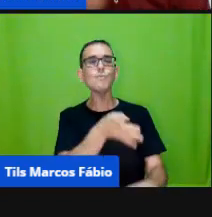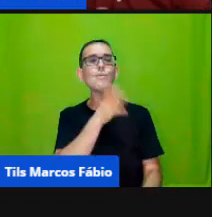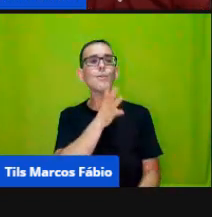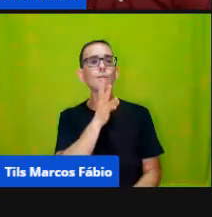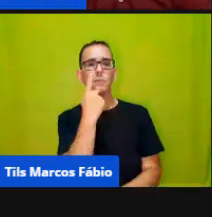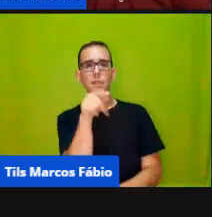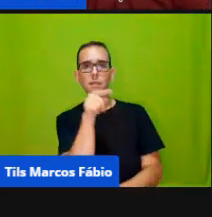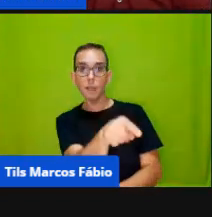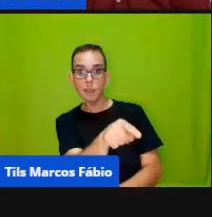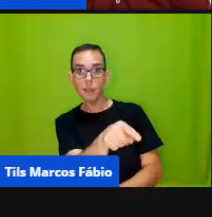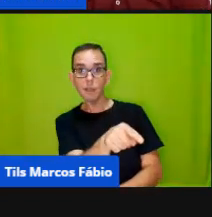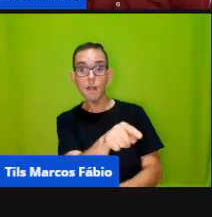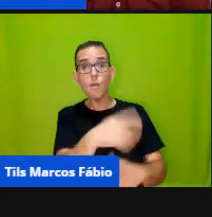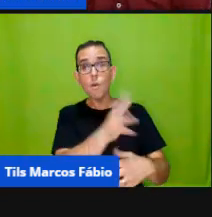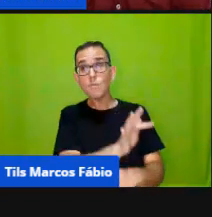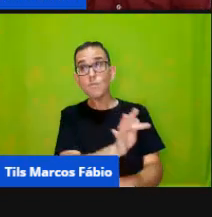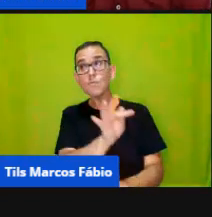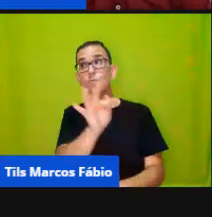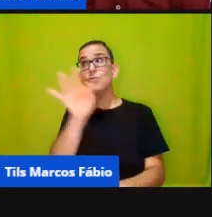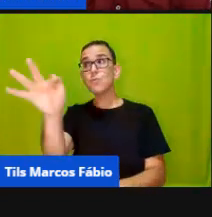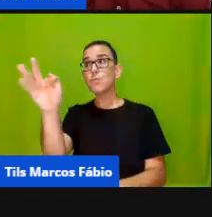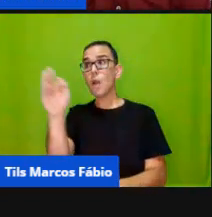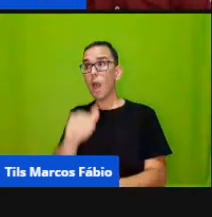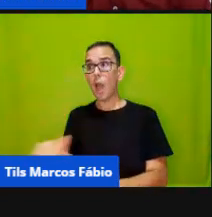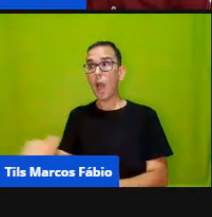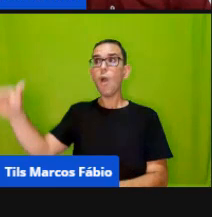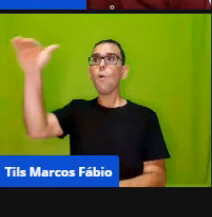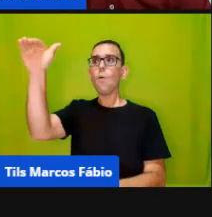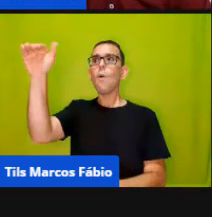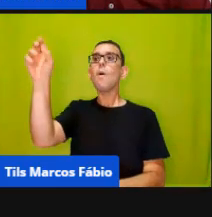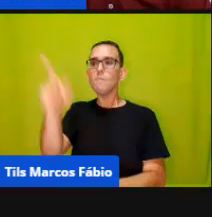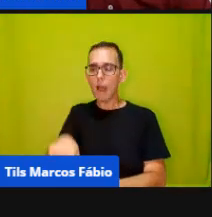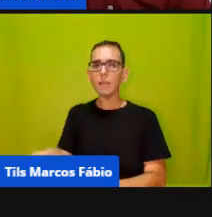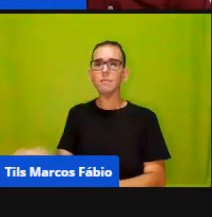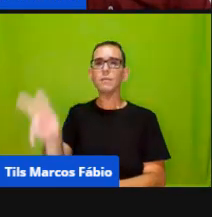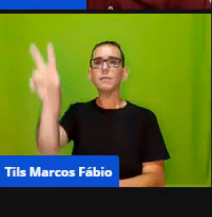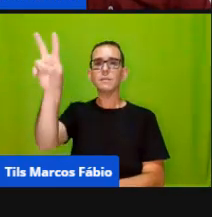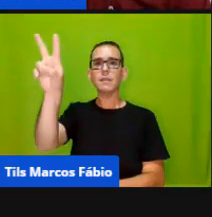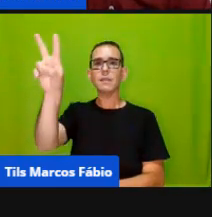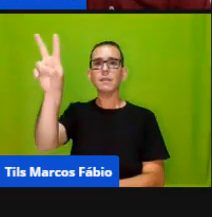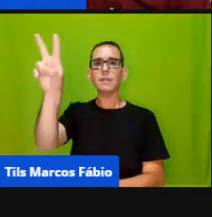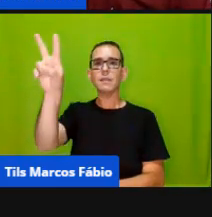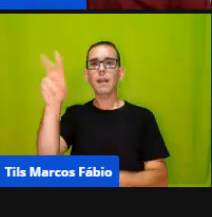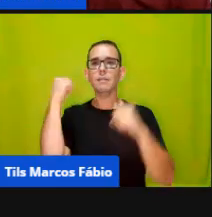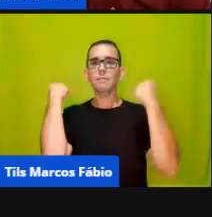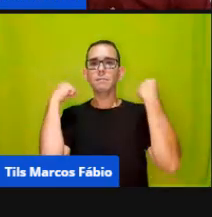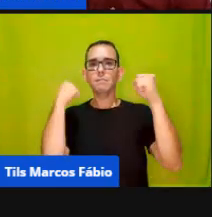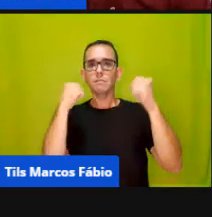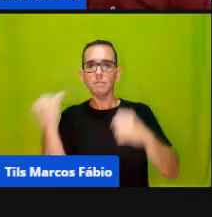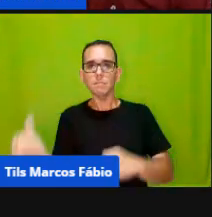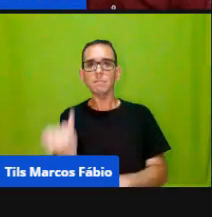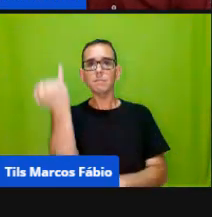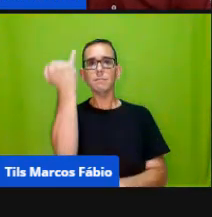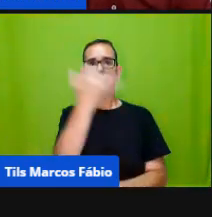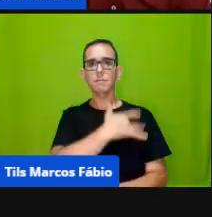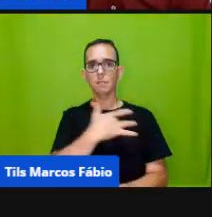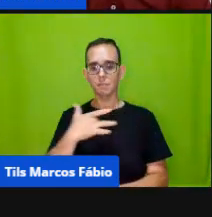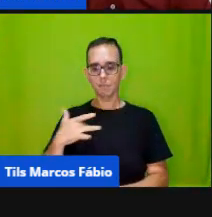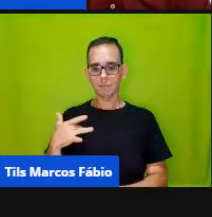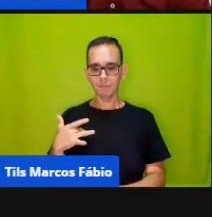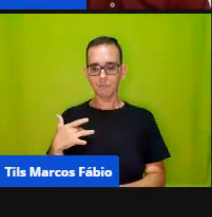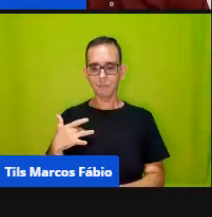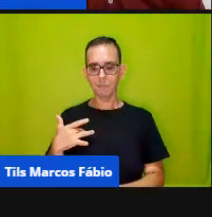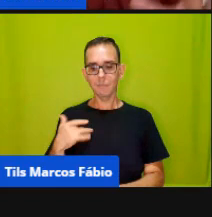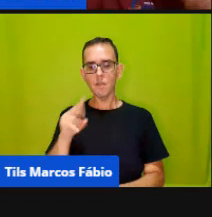aluno, quando ele for um adulto, ele vai valorizar a atividade física, vai valorizar a importância da saúde e vai